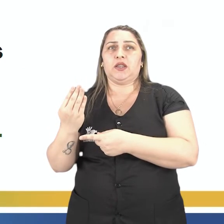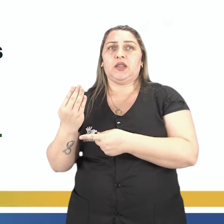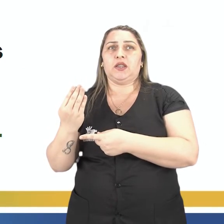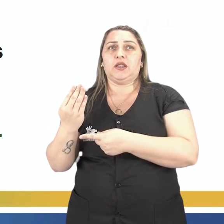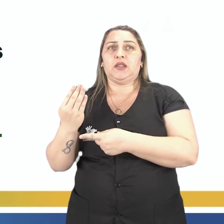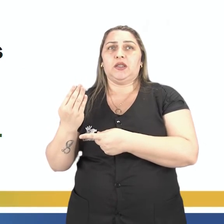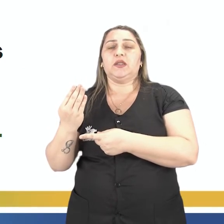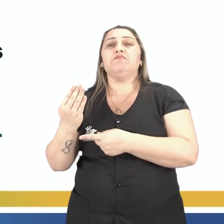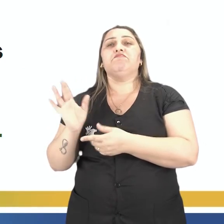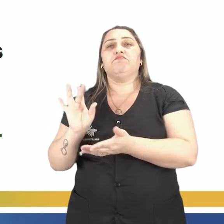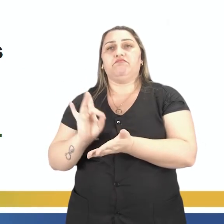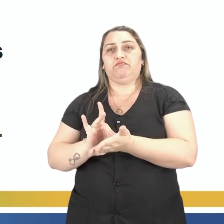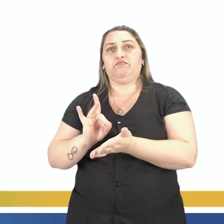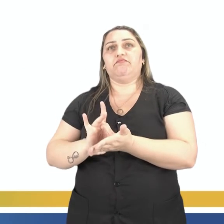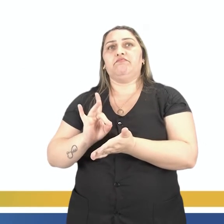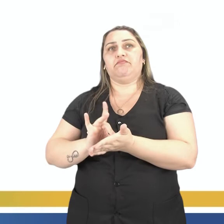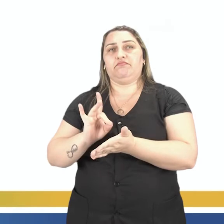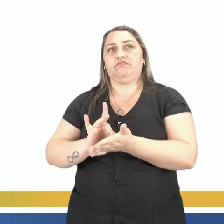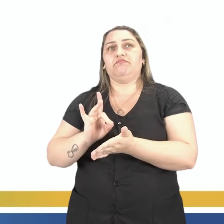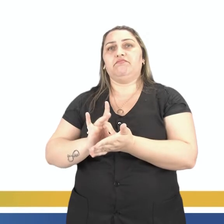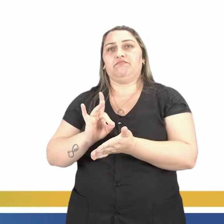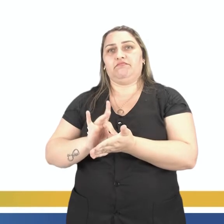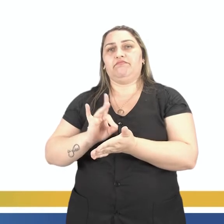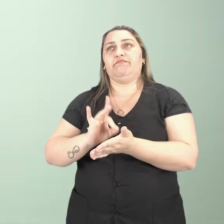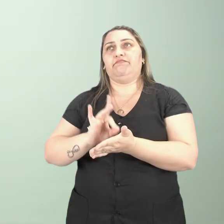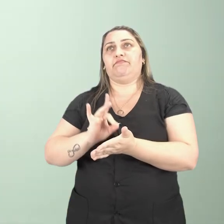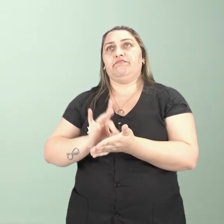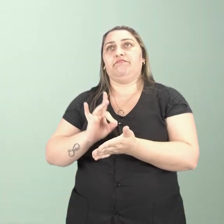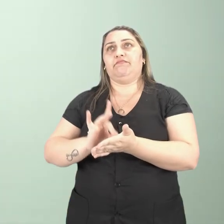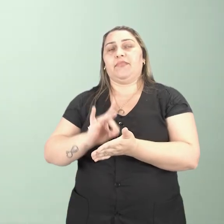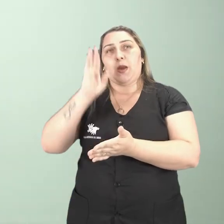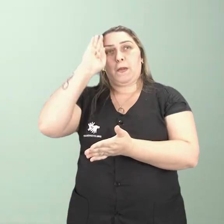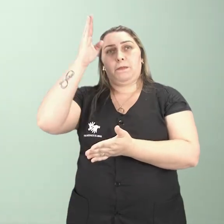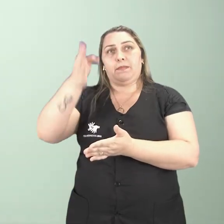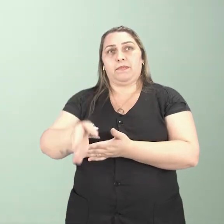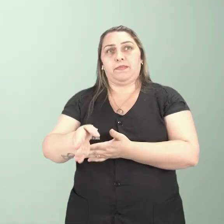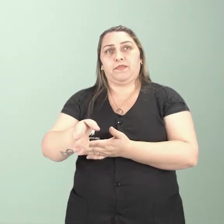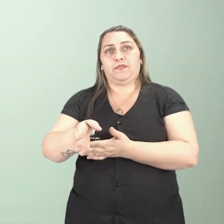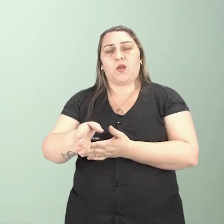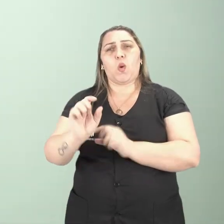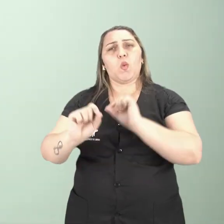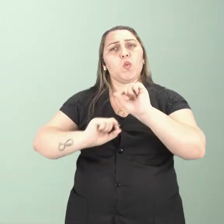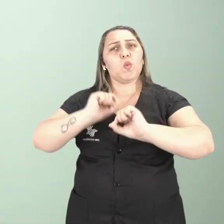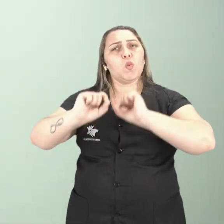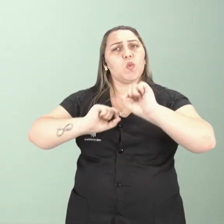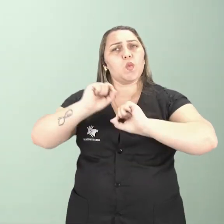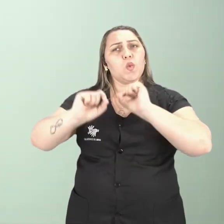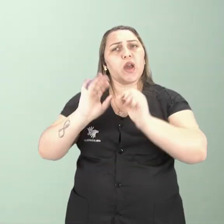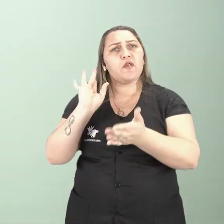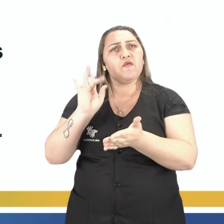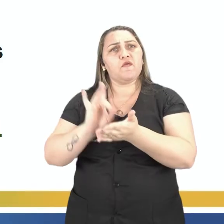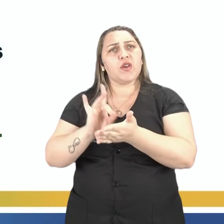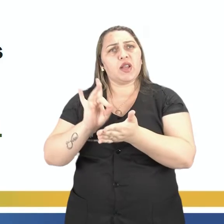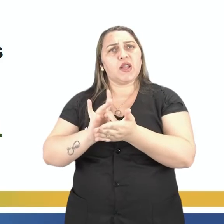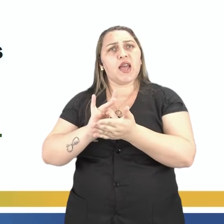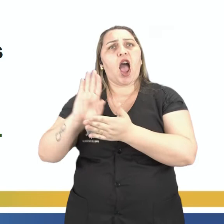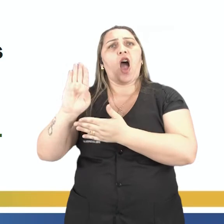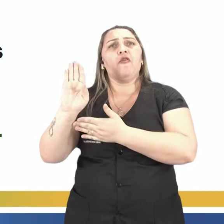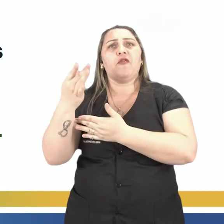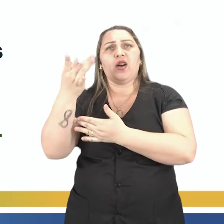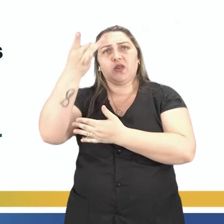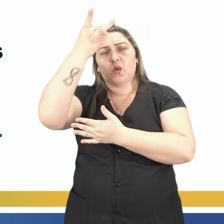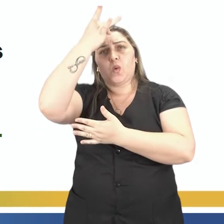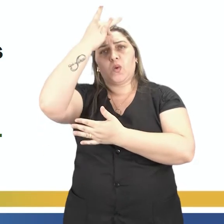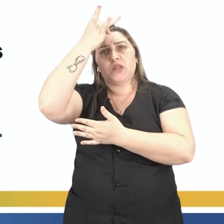Sim. Para Karl Marx e Friedrich Engels, principalmente, o que é verdadeiramente a